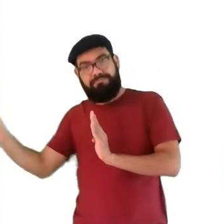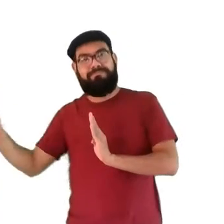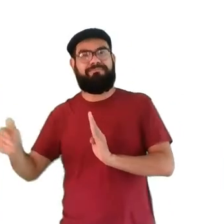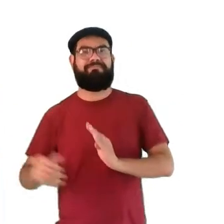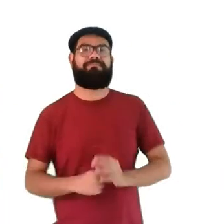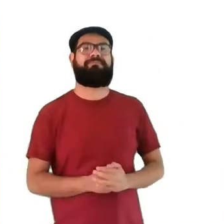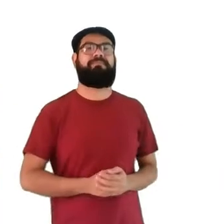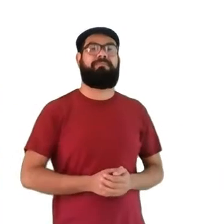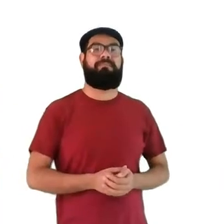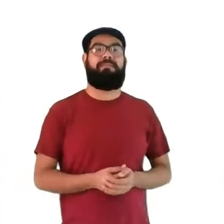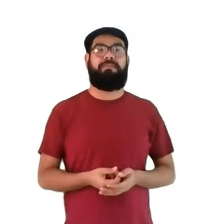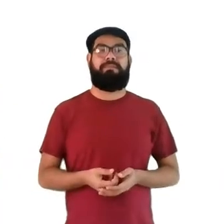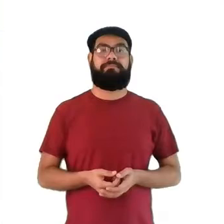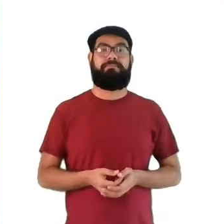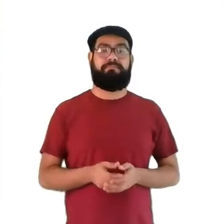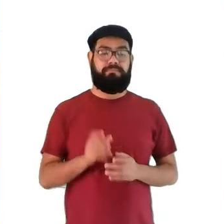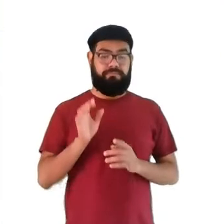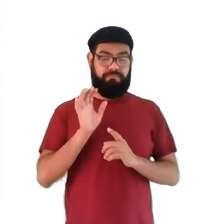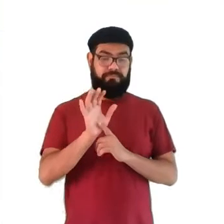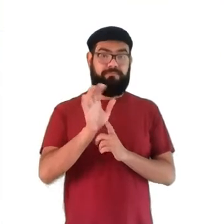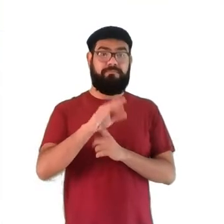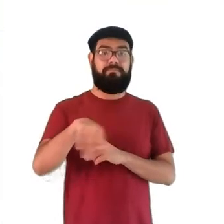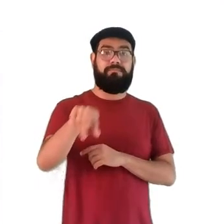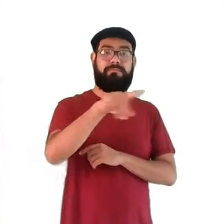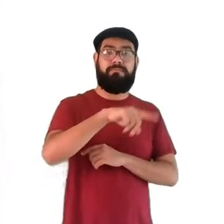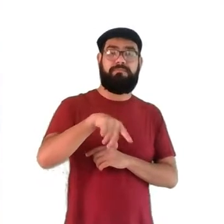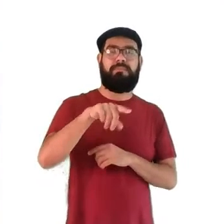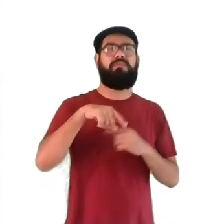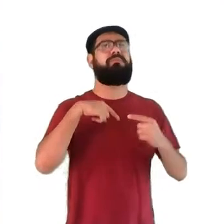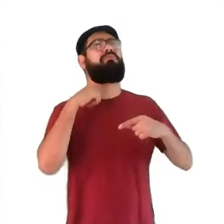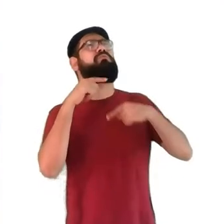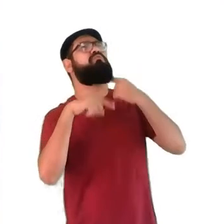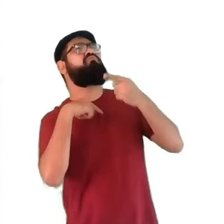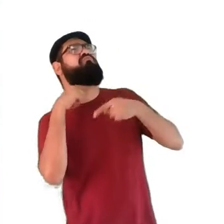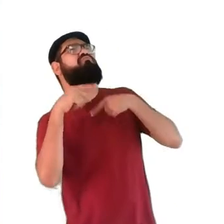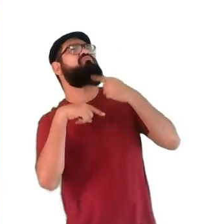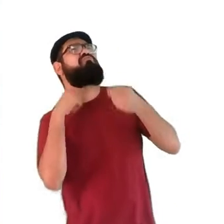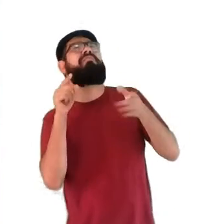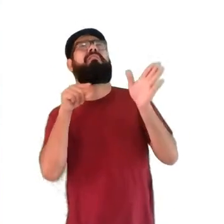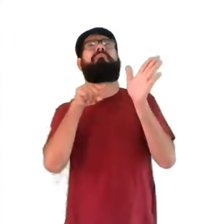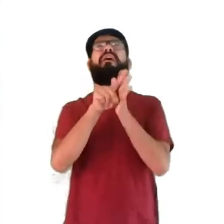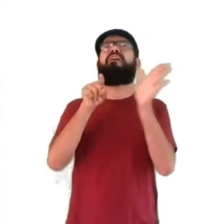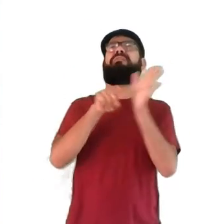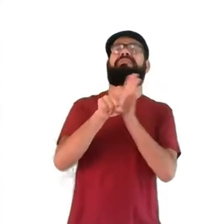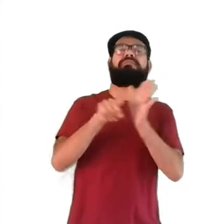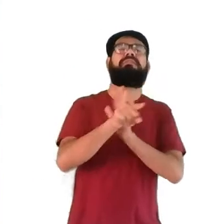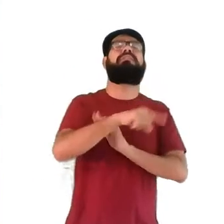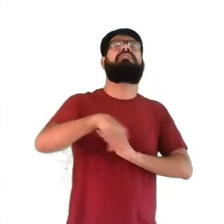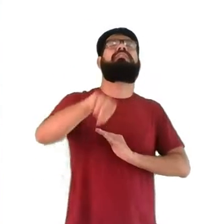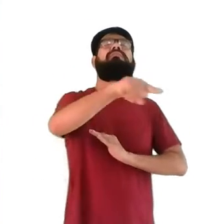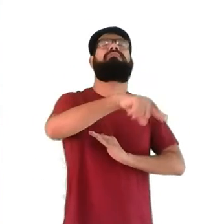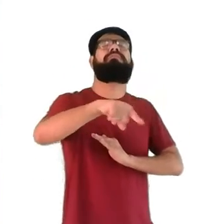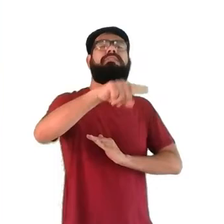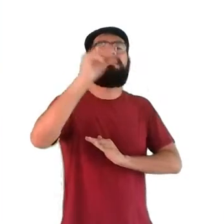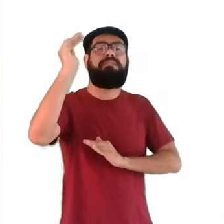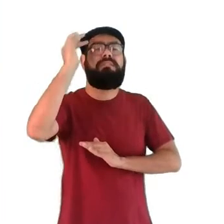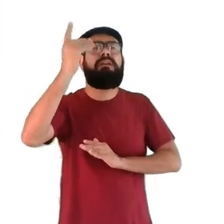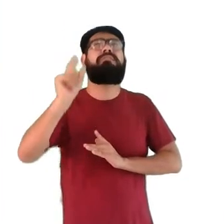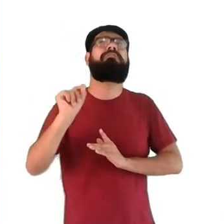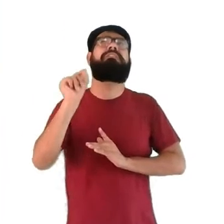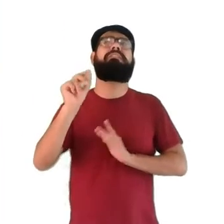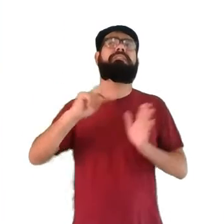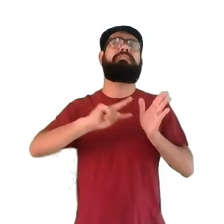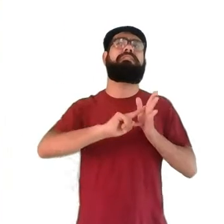para vocês alguns questionamentos. E aí, o que vocês acham que é ser um adulto?